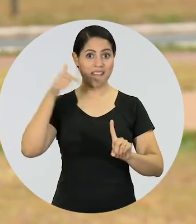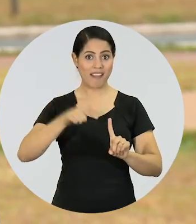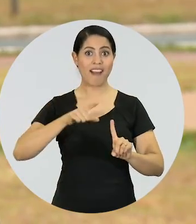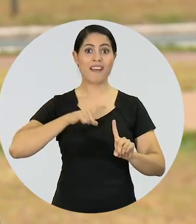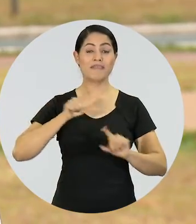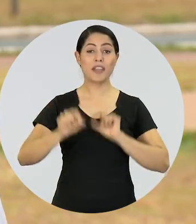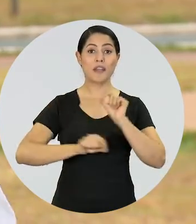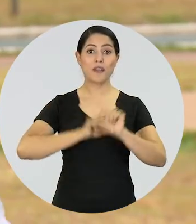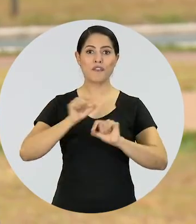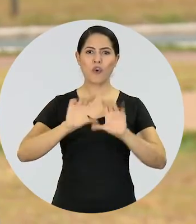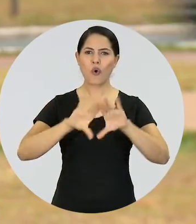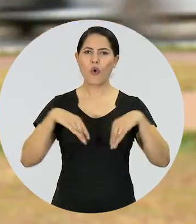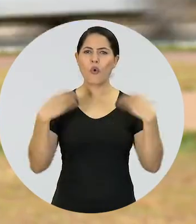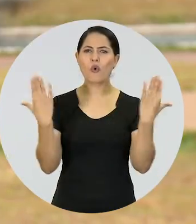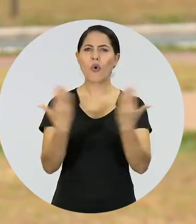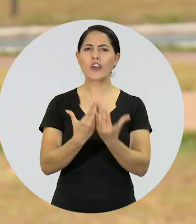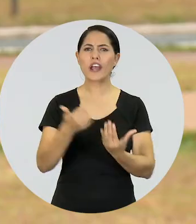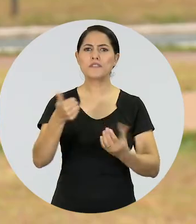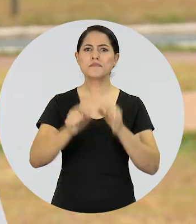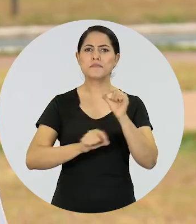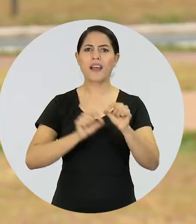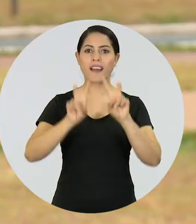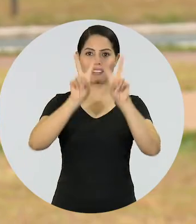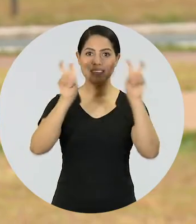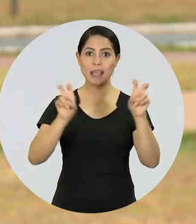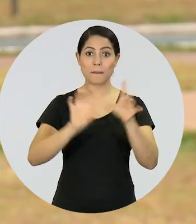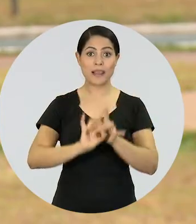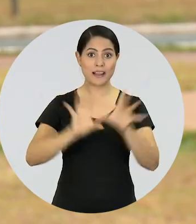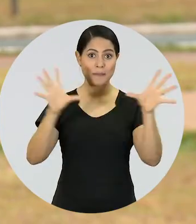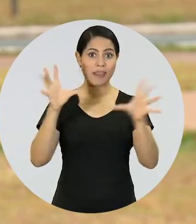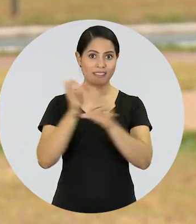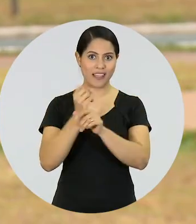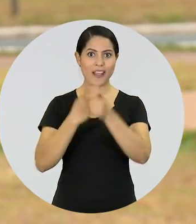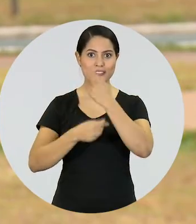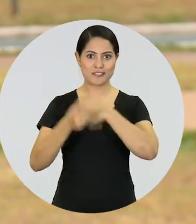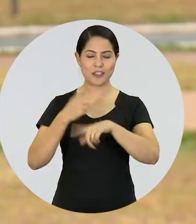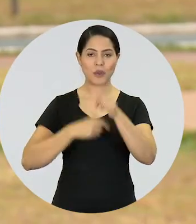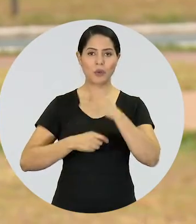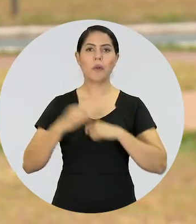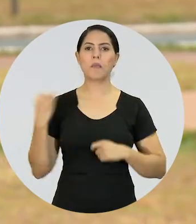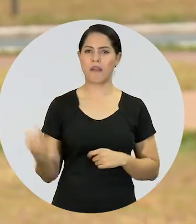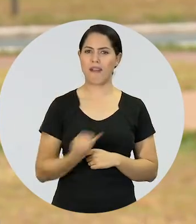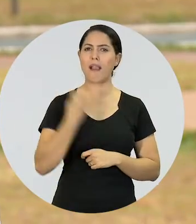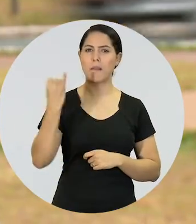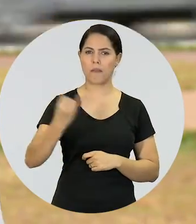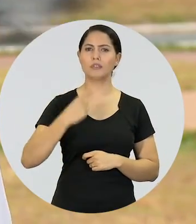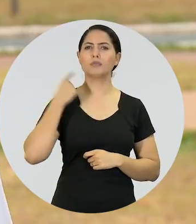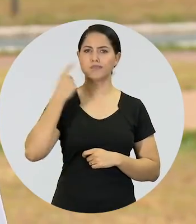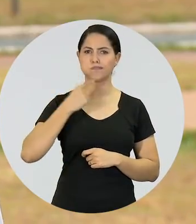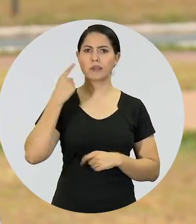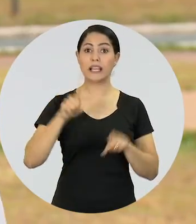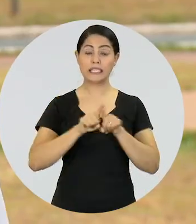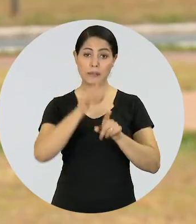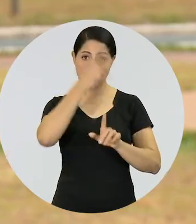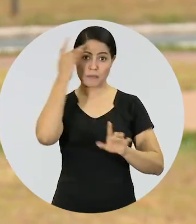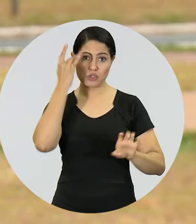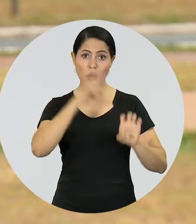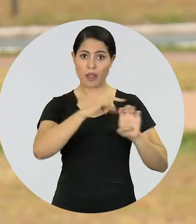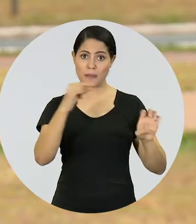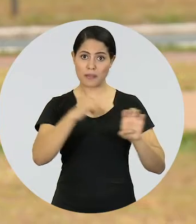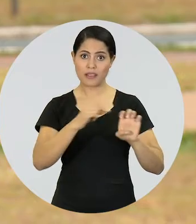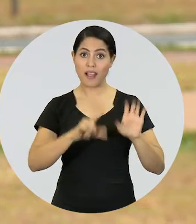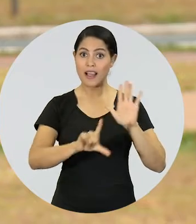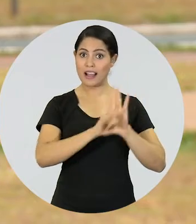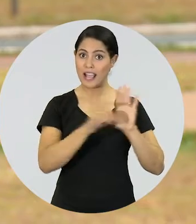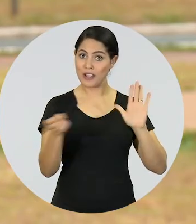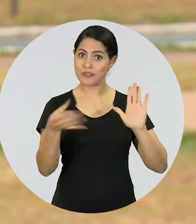Paraná. Por lá foi realizado o primeiro Congresso de Liberdade Econômica, um evento voltado para a advocacia e